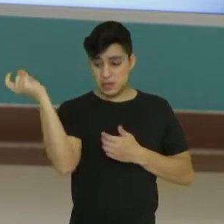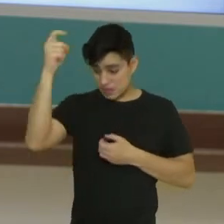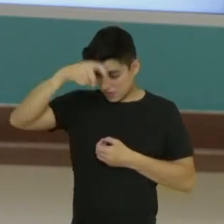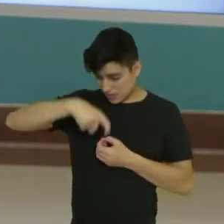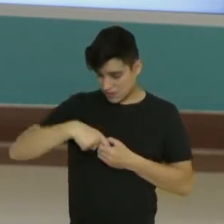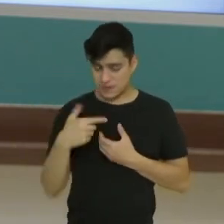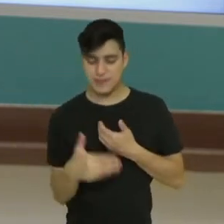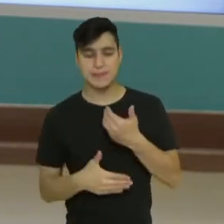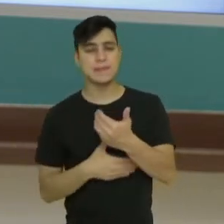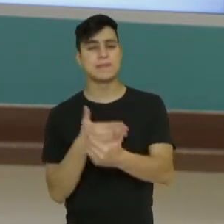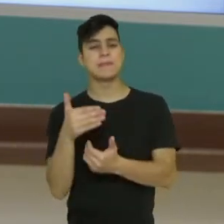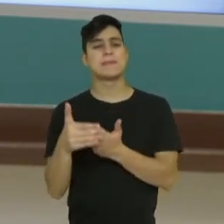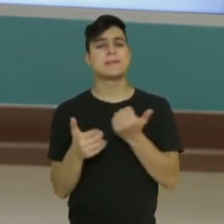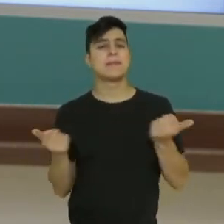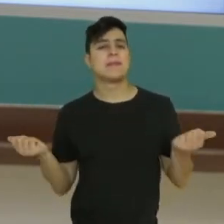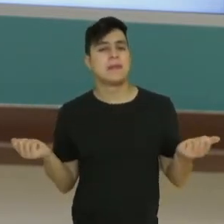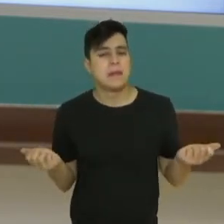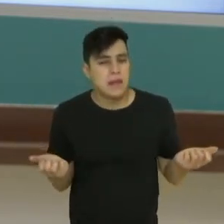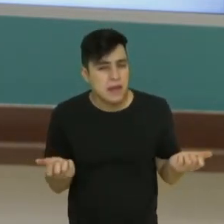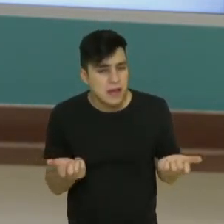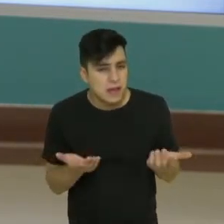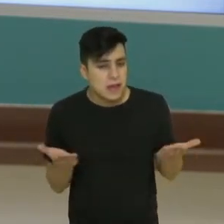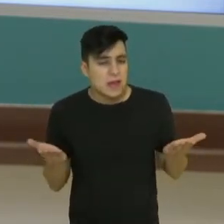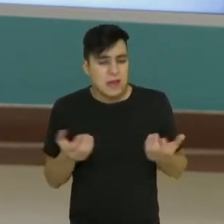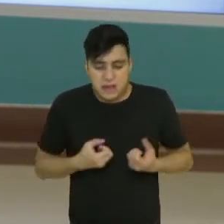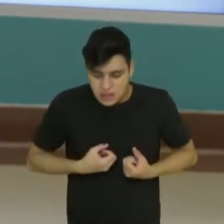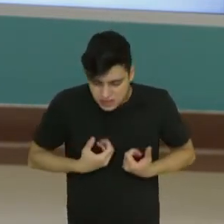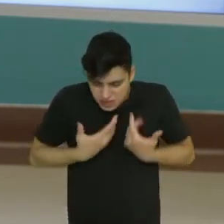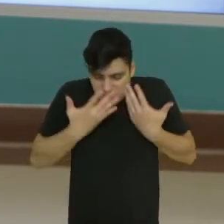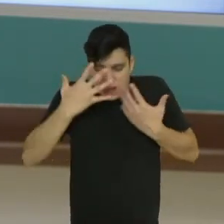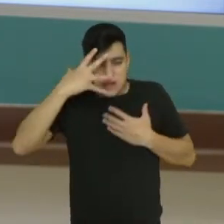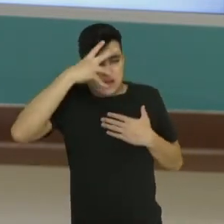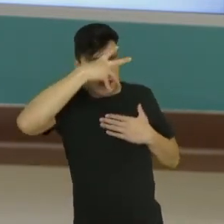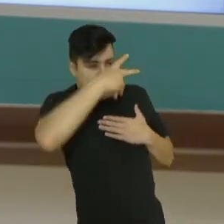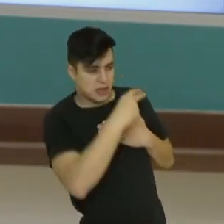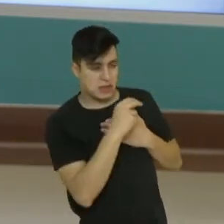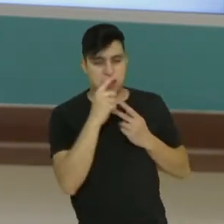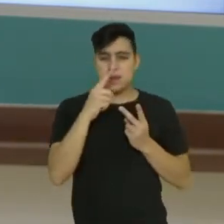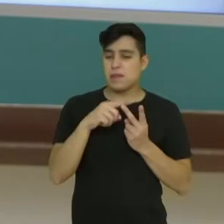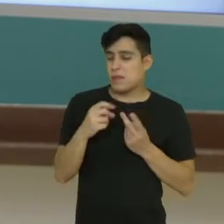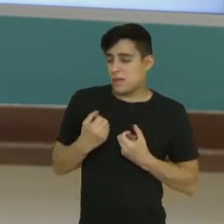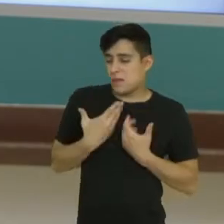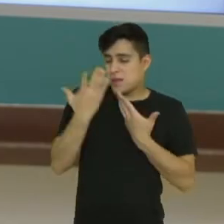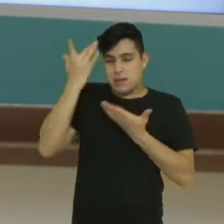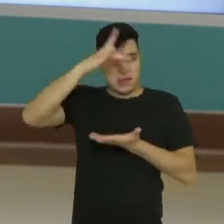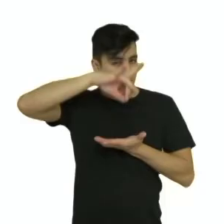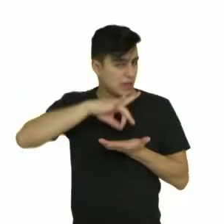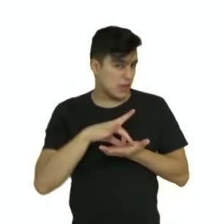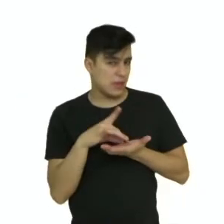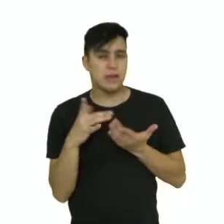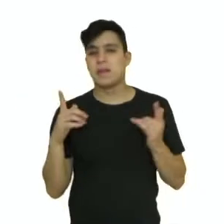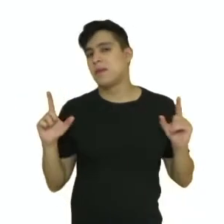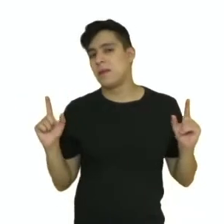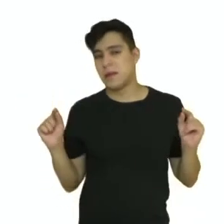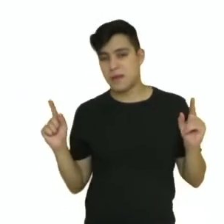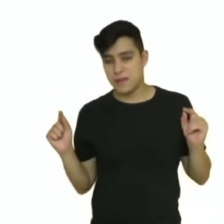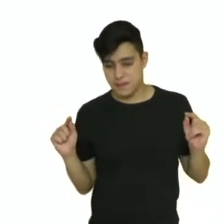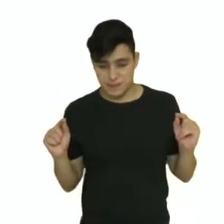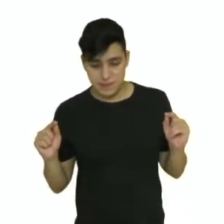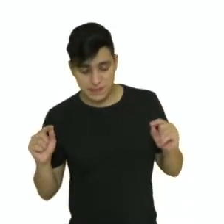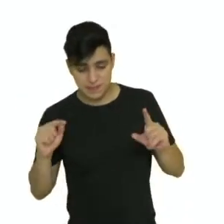desenvolvidas novamente. Então nós temos aquela coisa da expressão do belo, a expressão do real. E com isso nós temos o quê? As